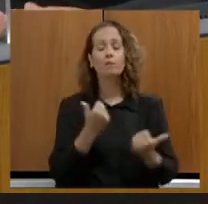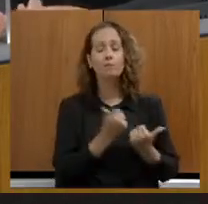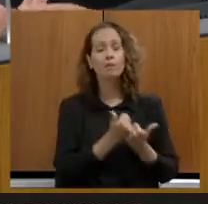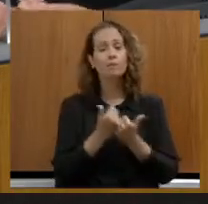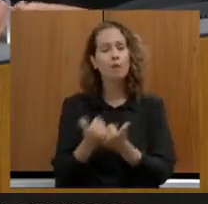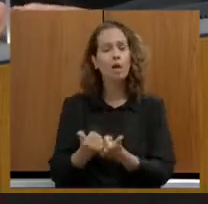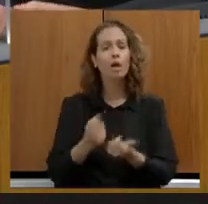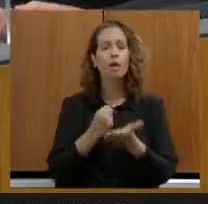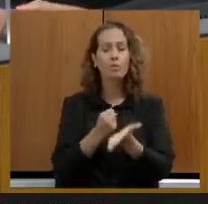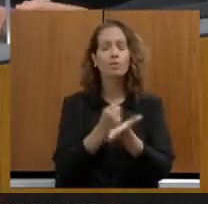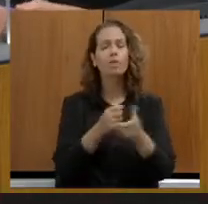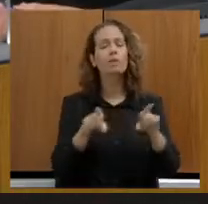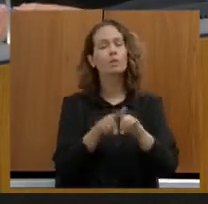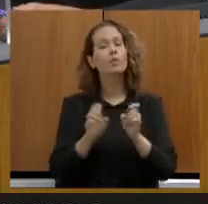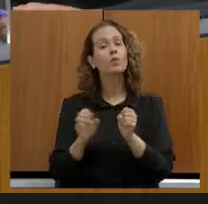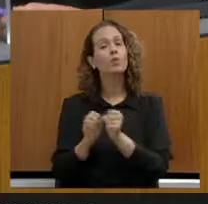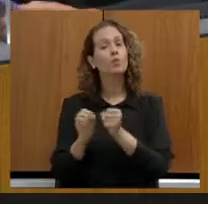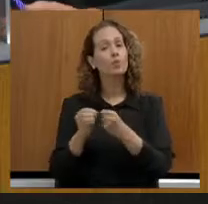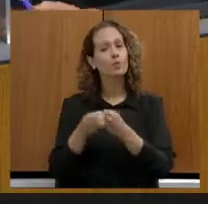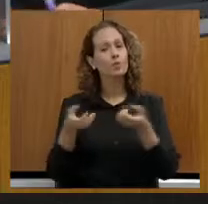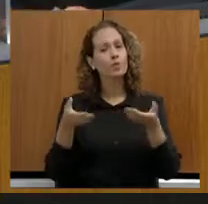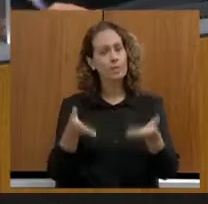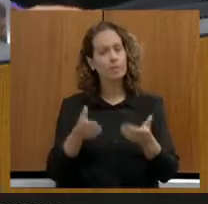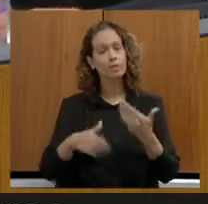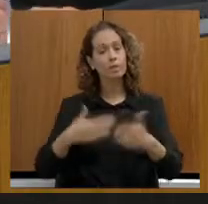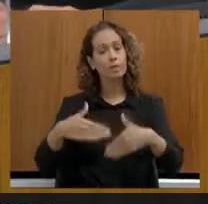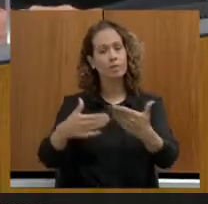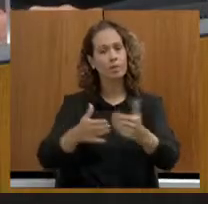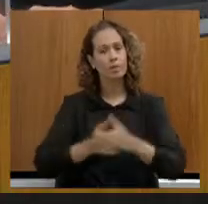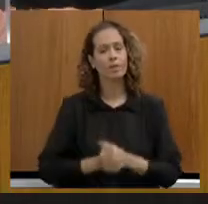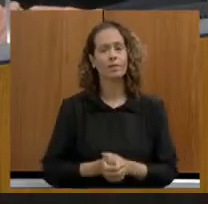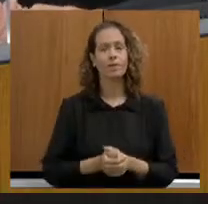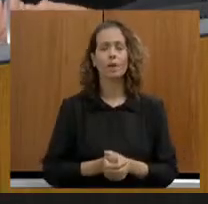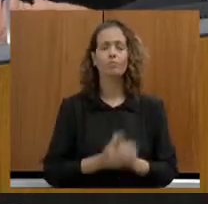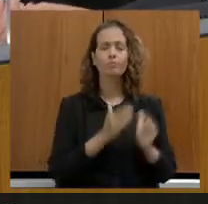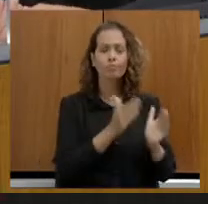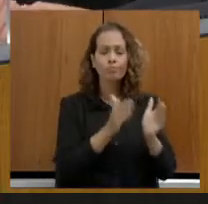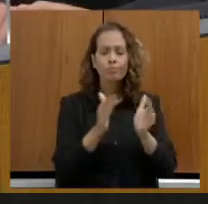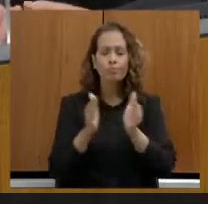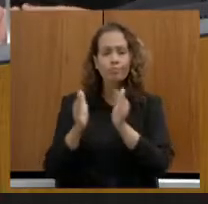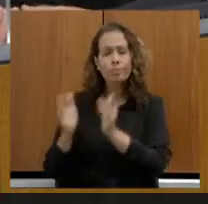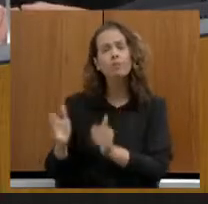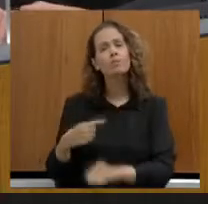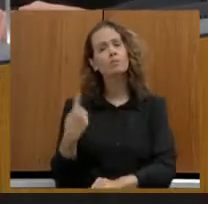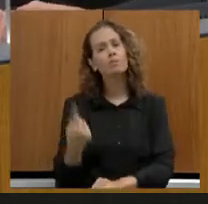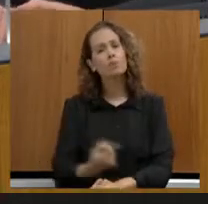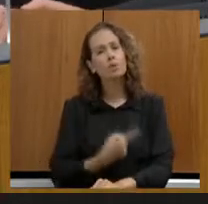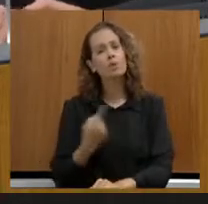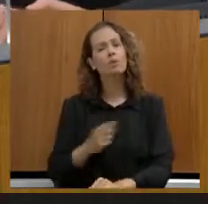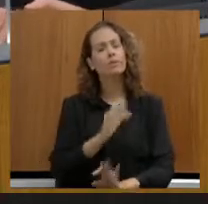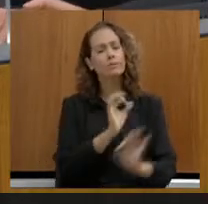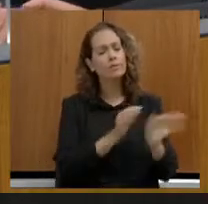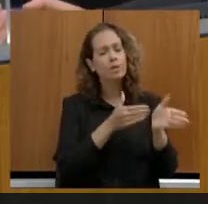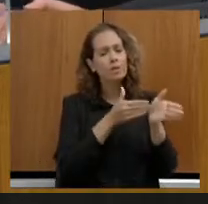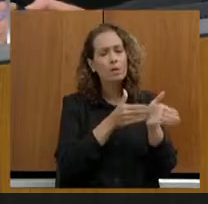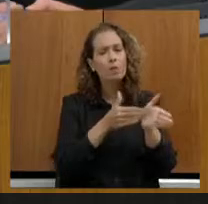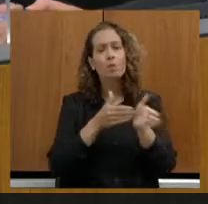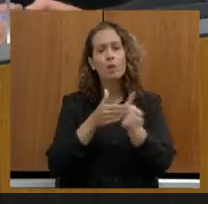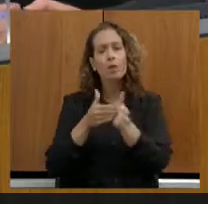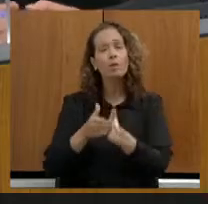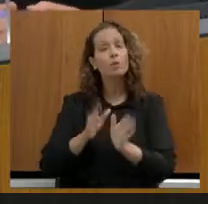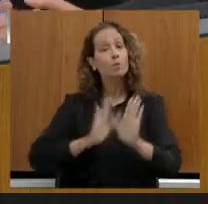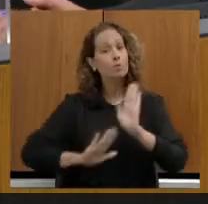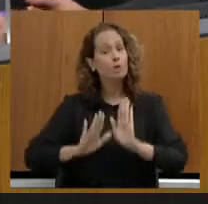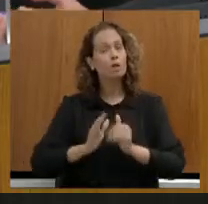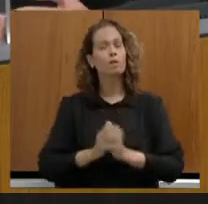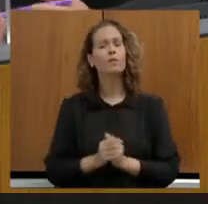município para esse processo de municipalização mas é aquilo caso a caso a gente vai acompanhando e com muito cuidado